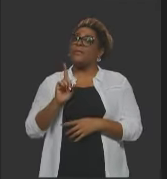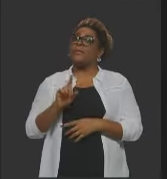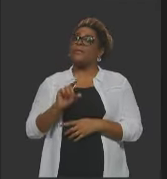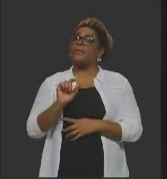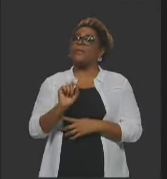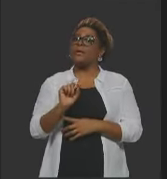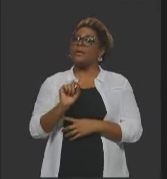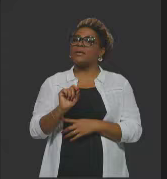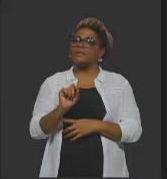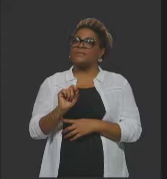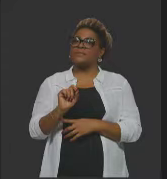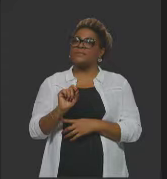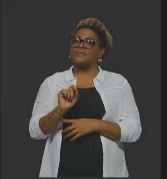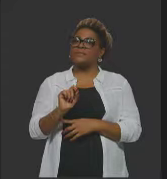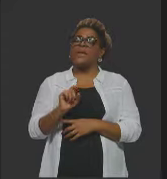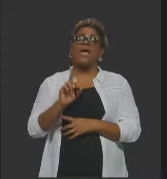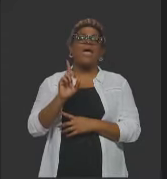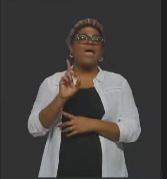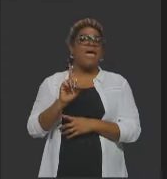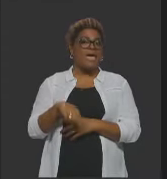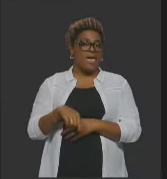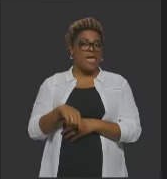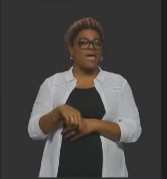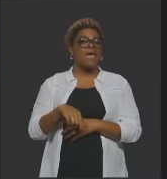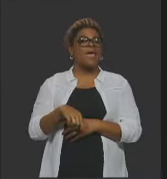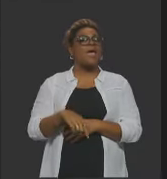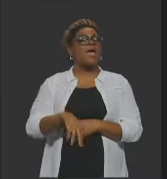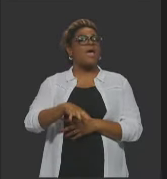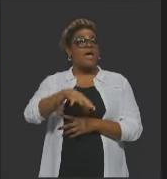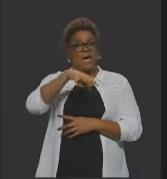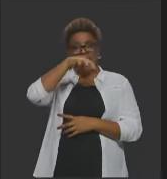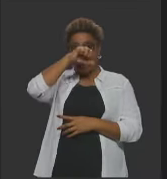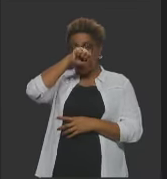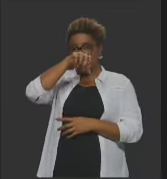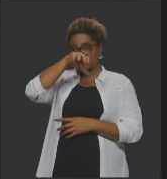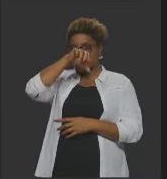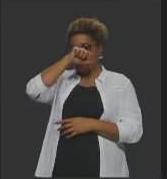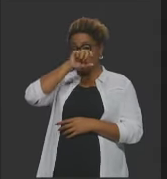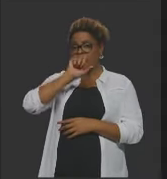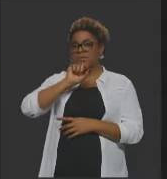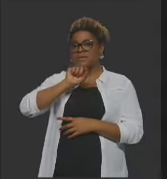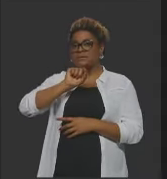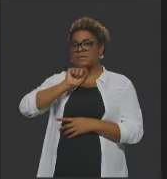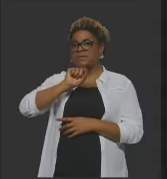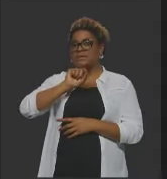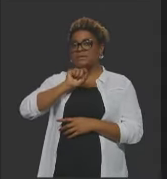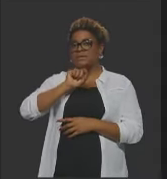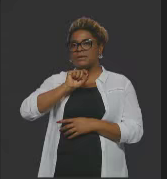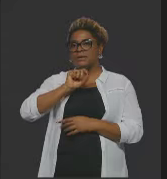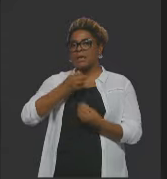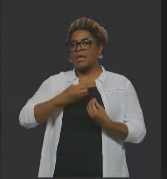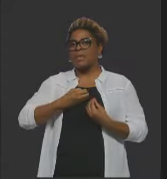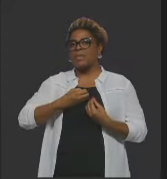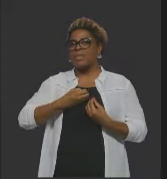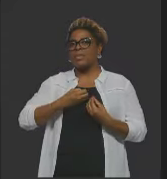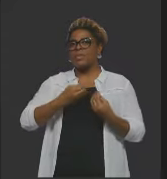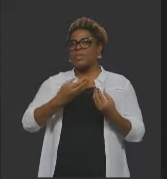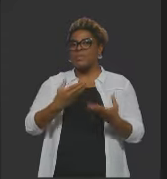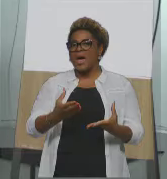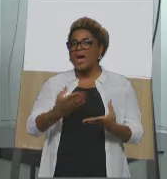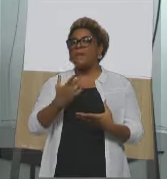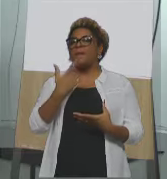que é o sistema respiratório que oferece, entrega para o sangue